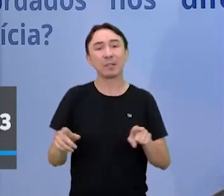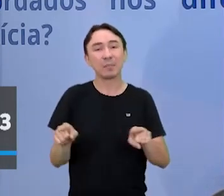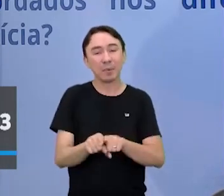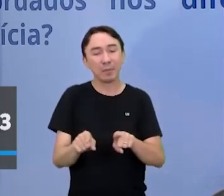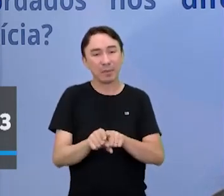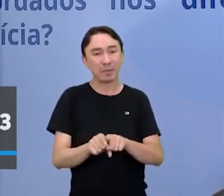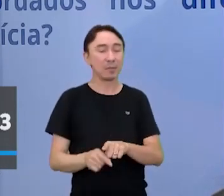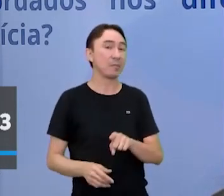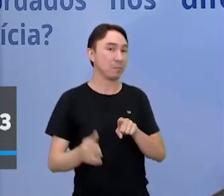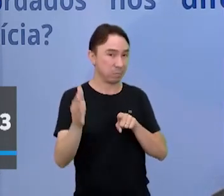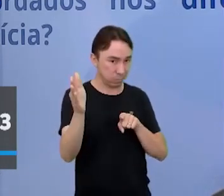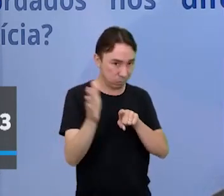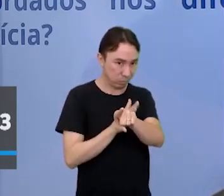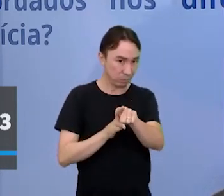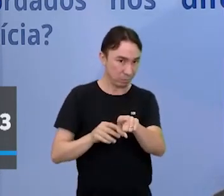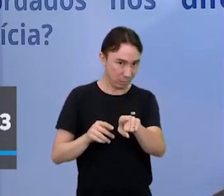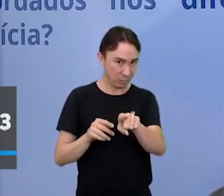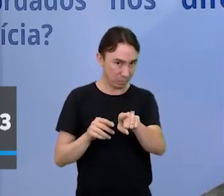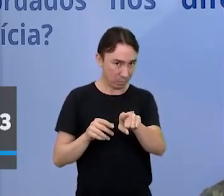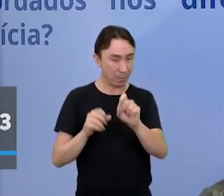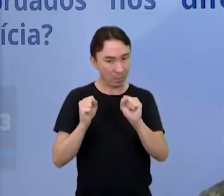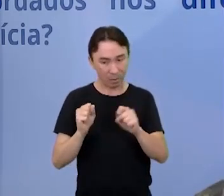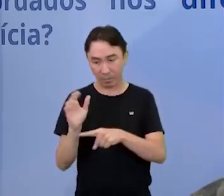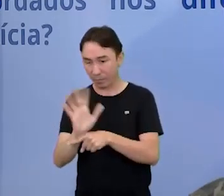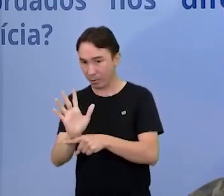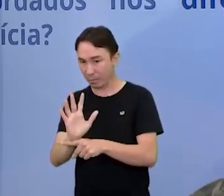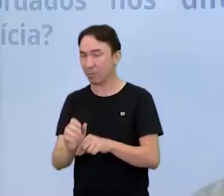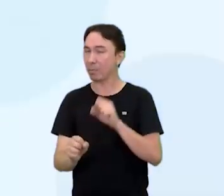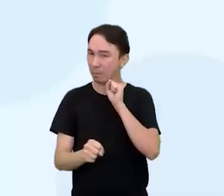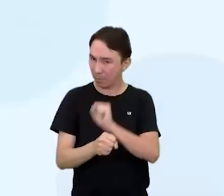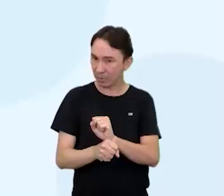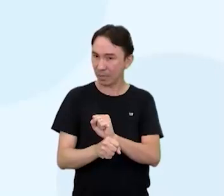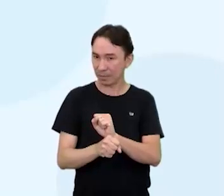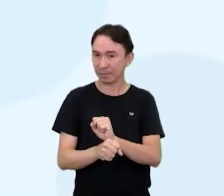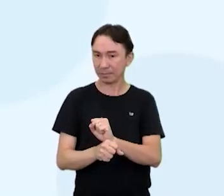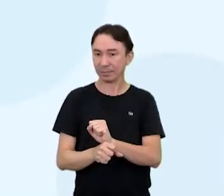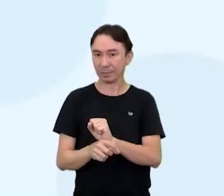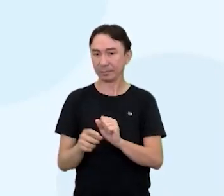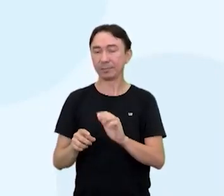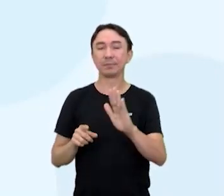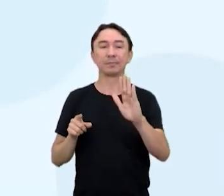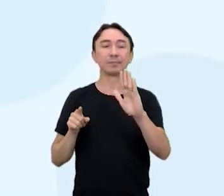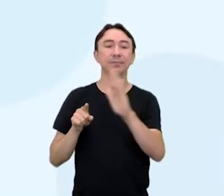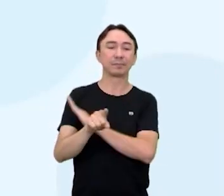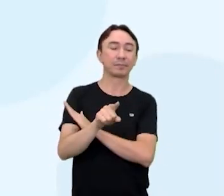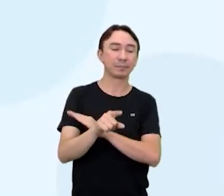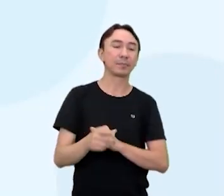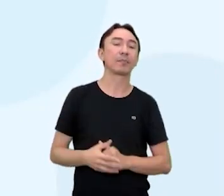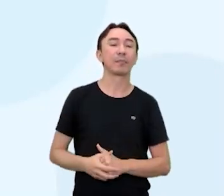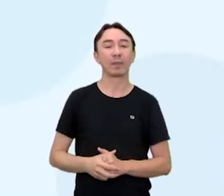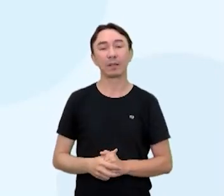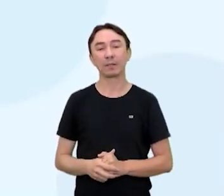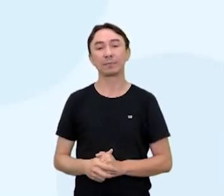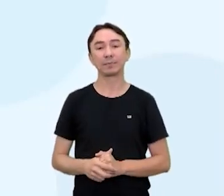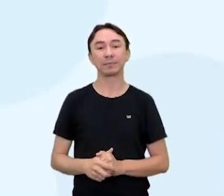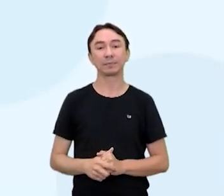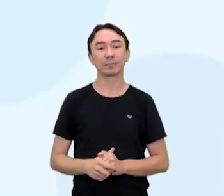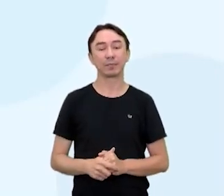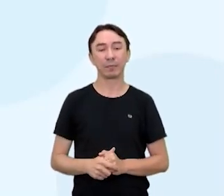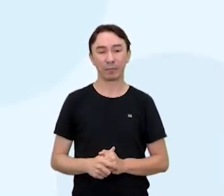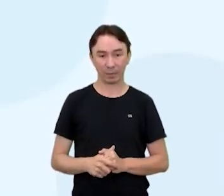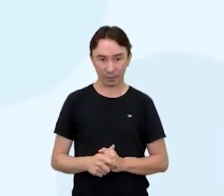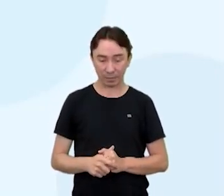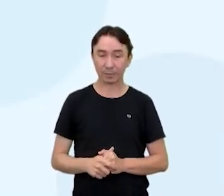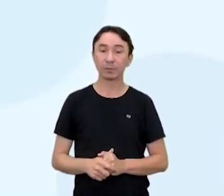uma pausa no vídeo após essa pergunta e debatessem entre vocês. Quer ver? Está na tela a pergunta. Perdão. Como esses assuntos estão